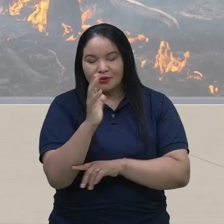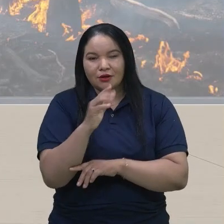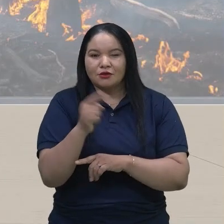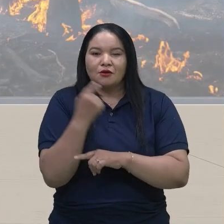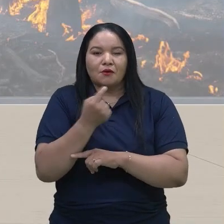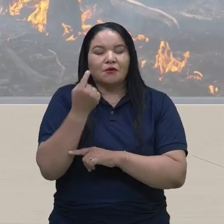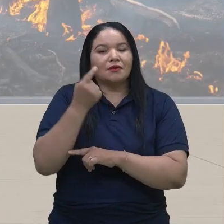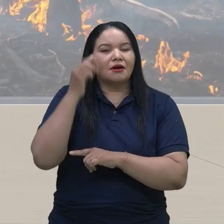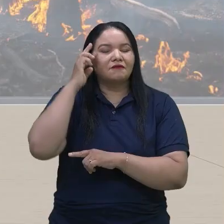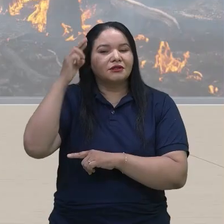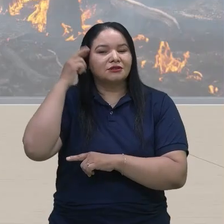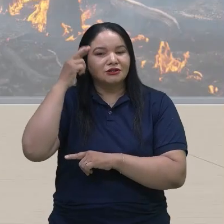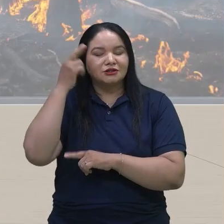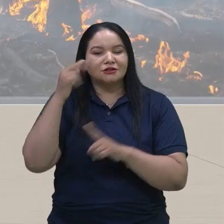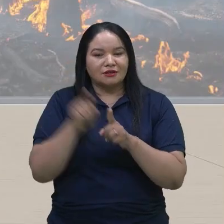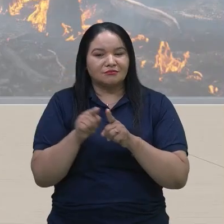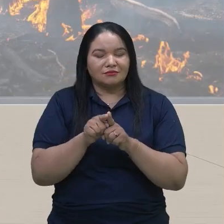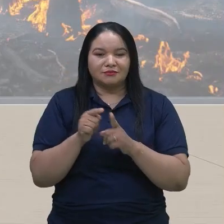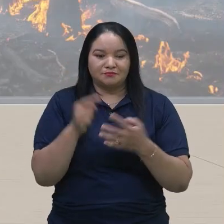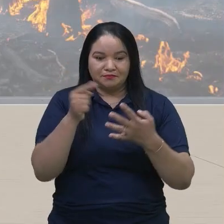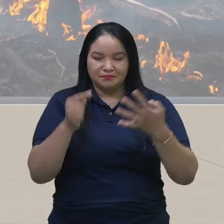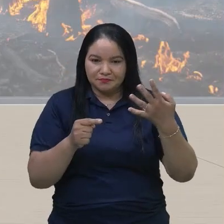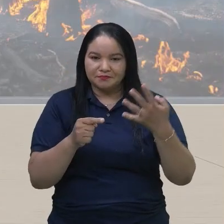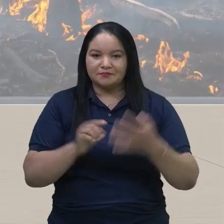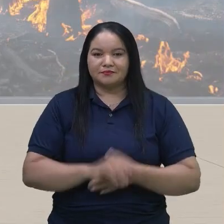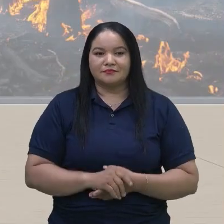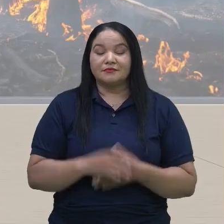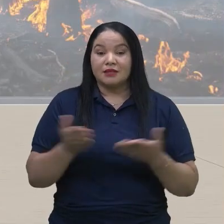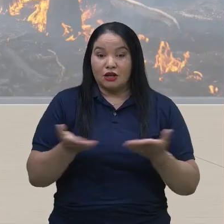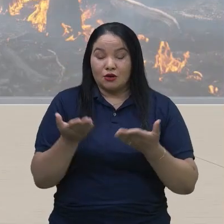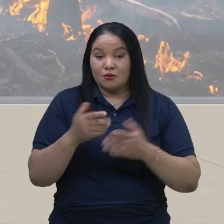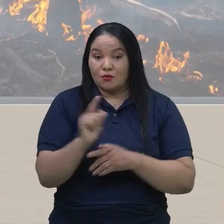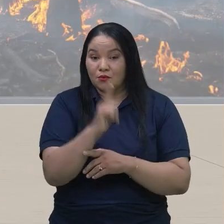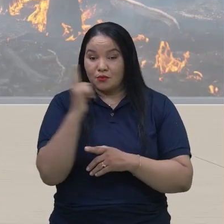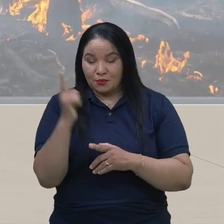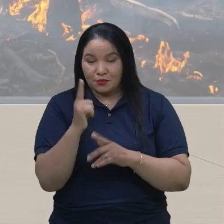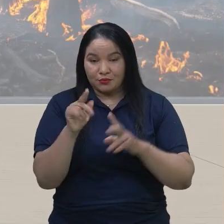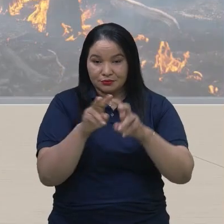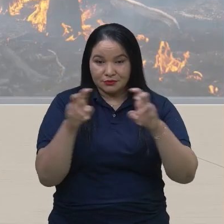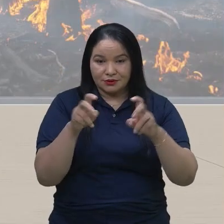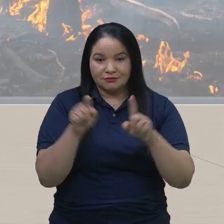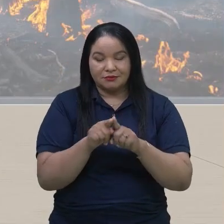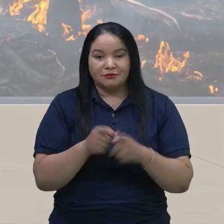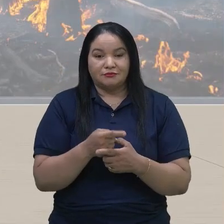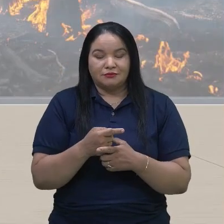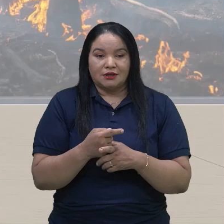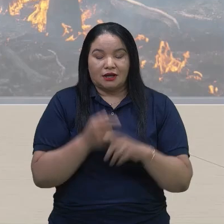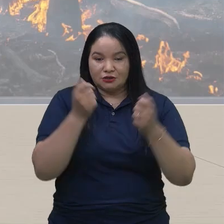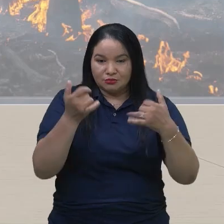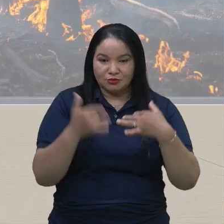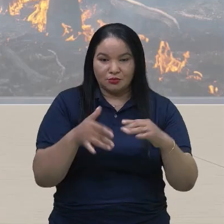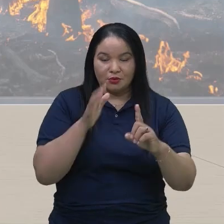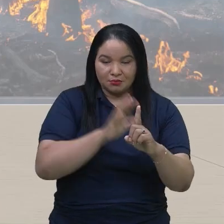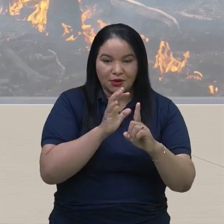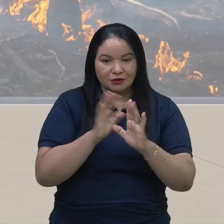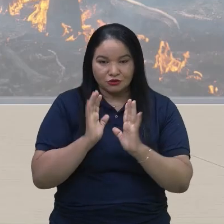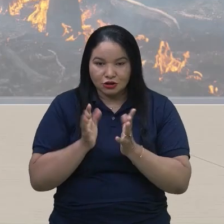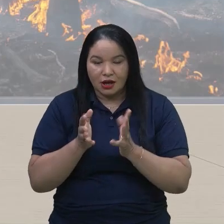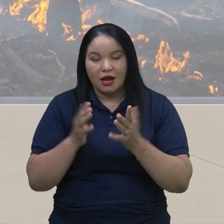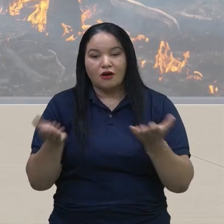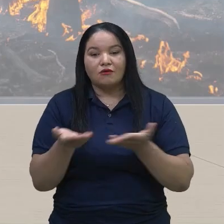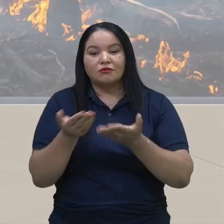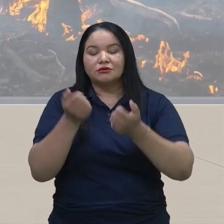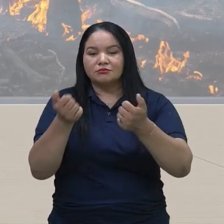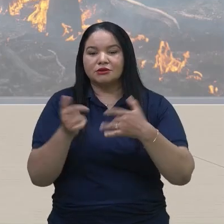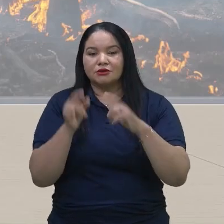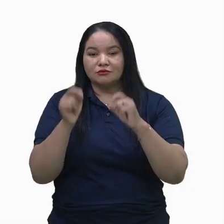sobre essas questões. E agora nós vamos entrar agora no outro ponto, né? Nós vimos aí os impactos, analisamos um pouco tudo isso. Vamos falar agora sobre